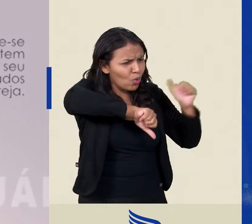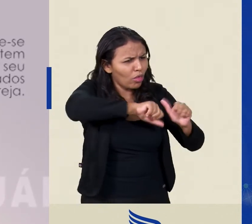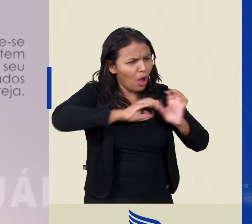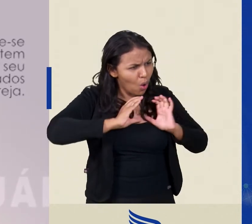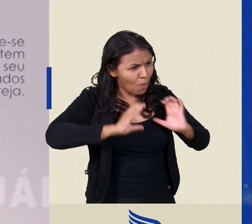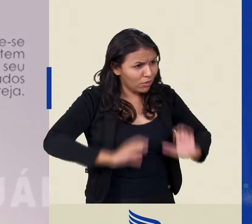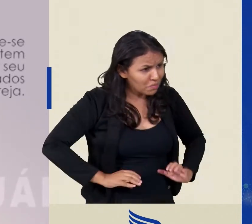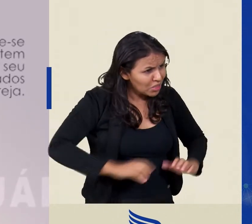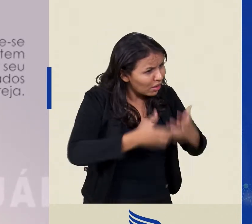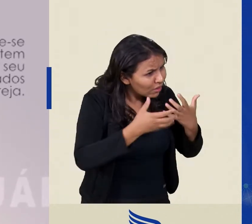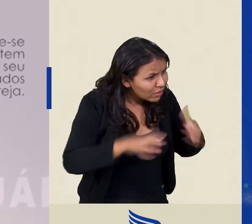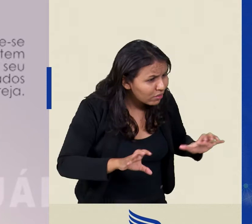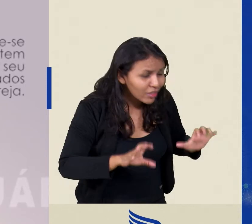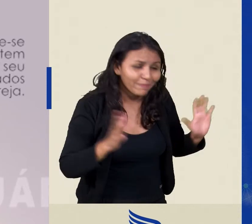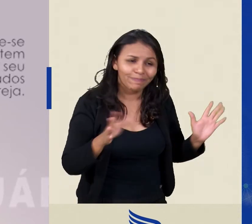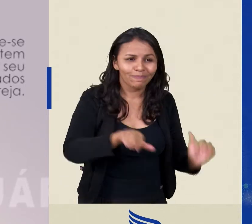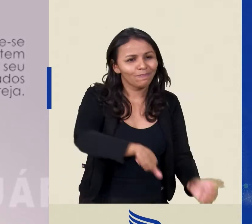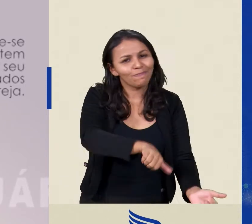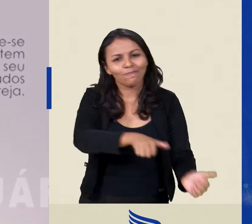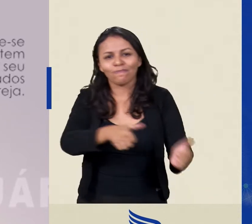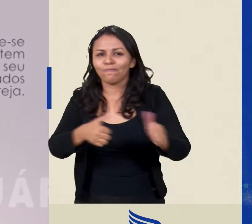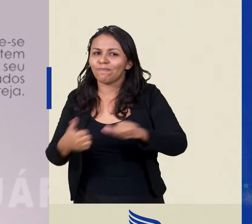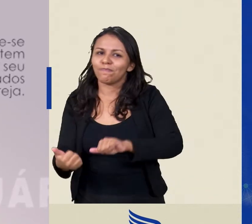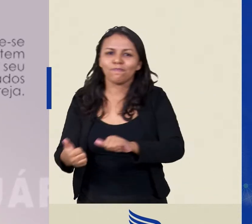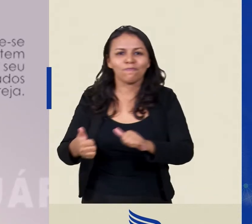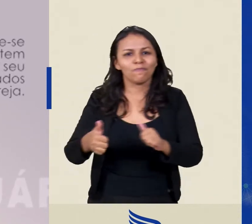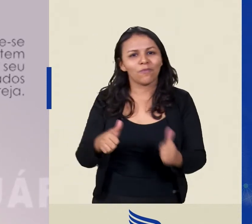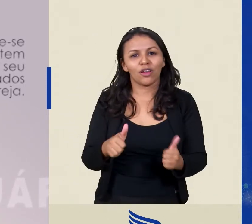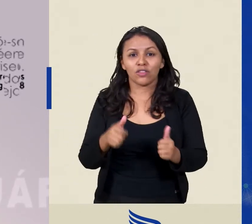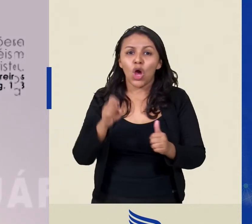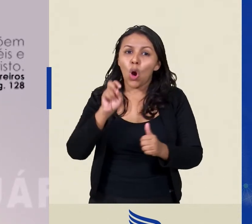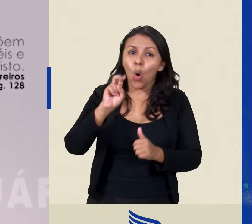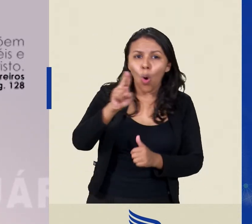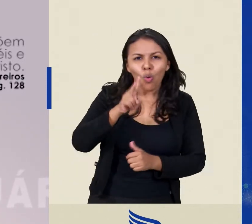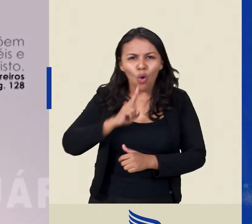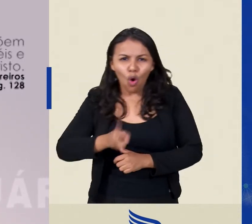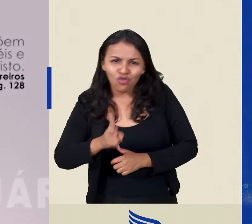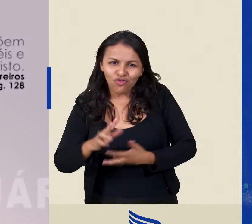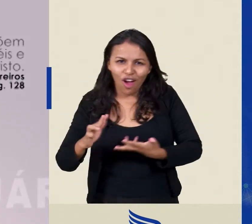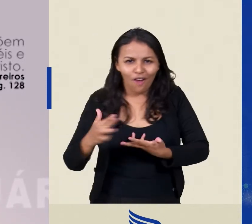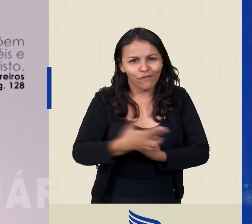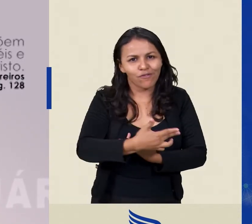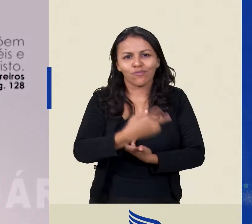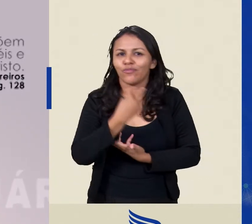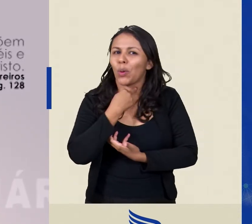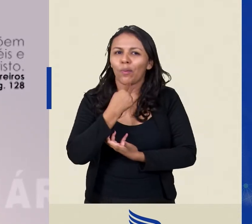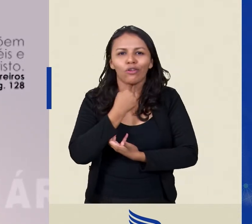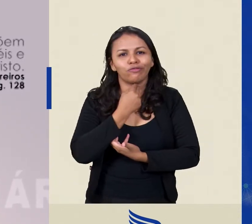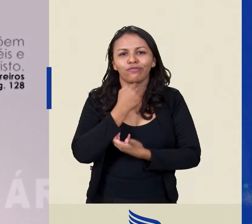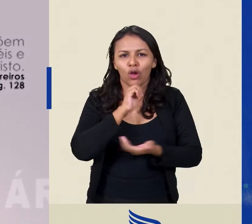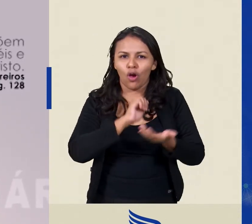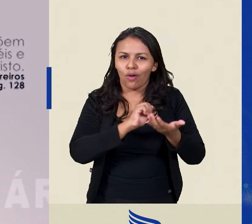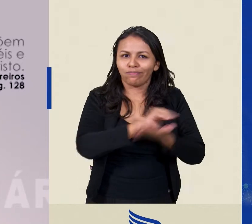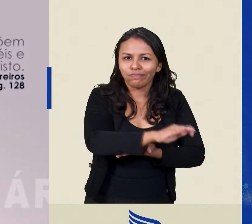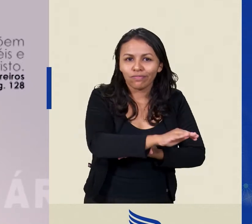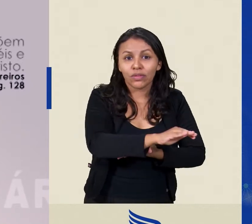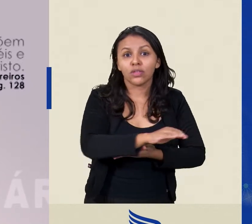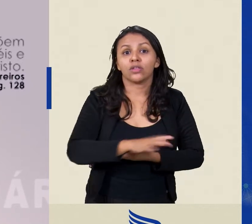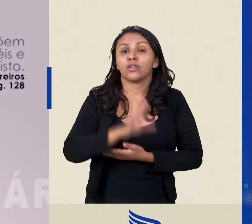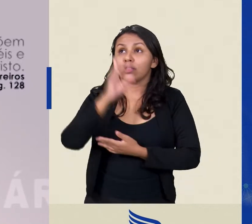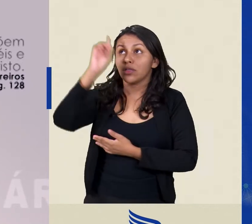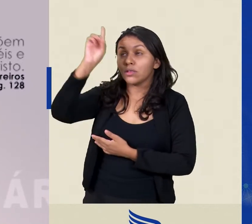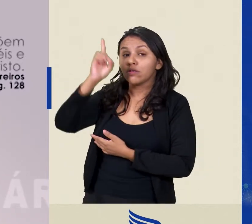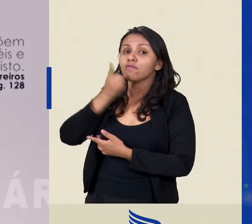procedimento, não devem ser conservados como membros da igreja. O Senhor deseja que os que compõem a sua